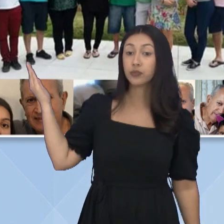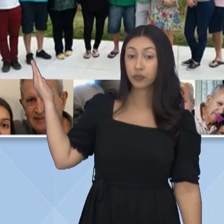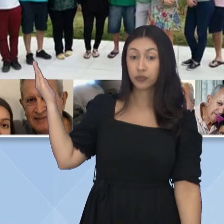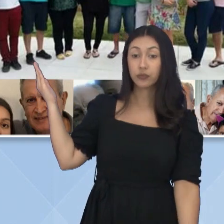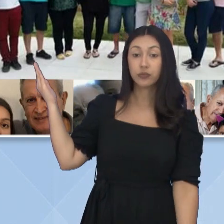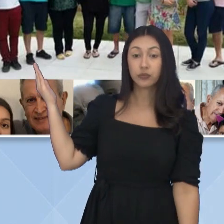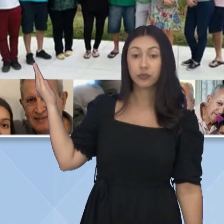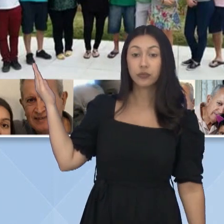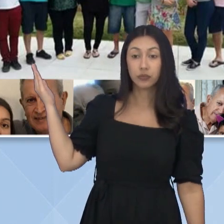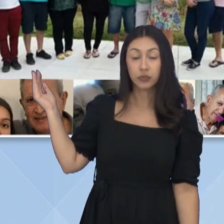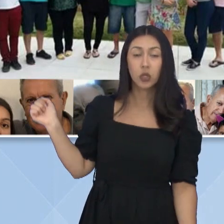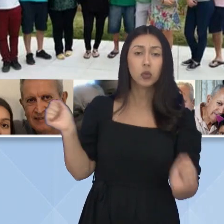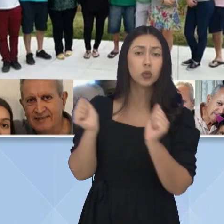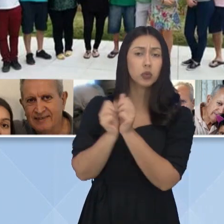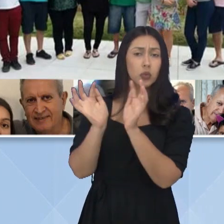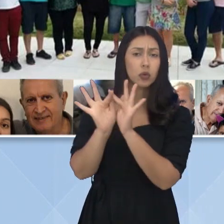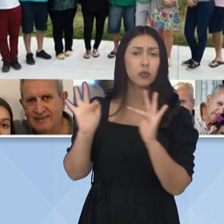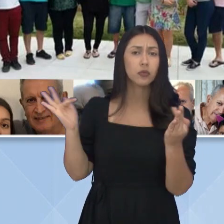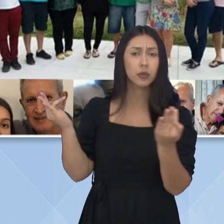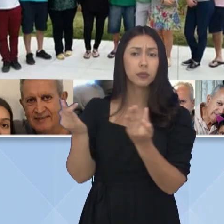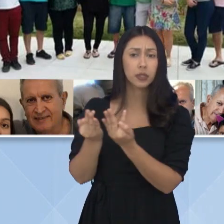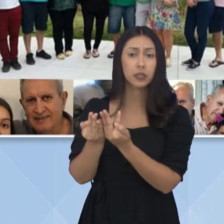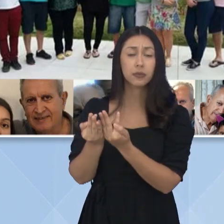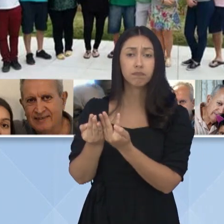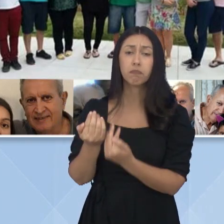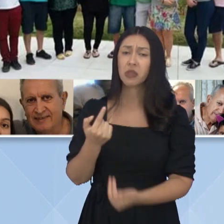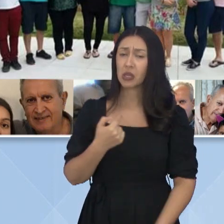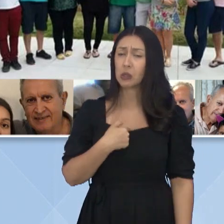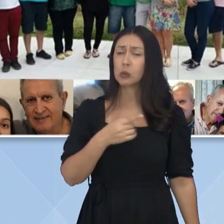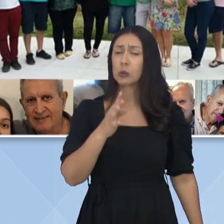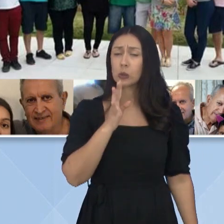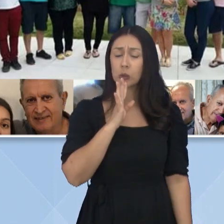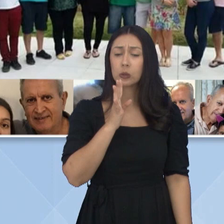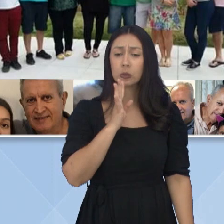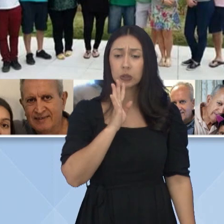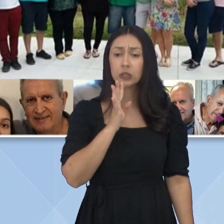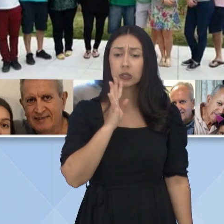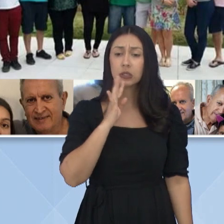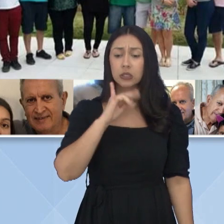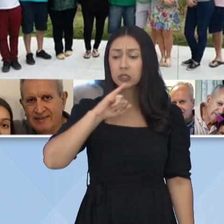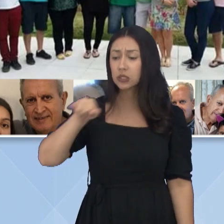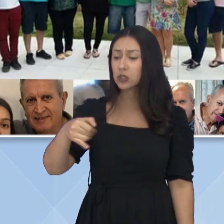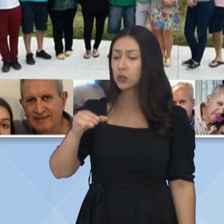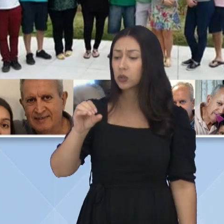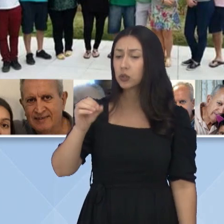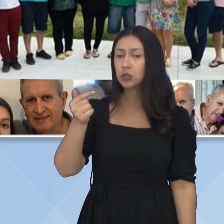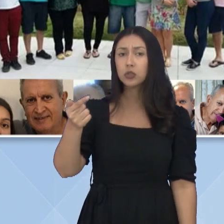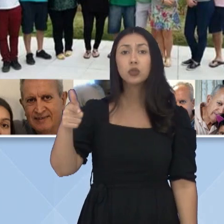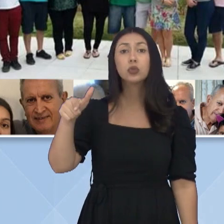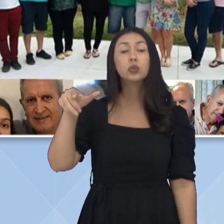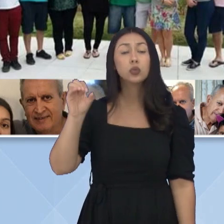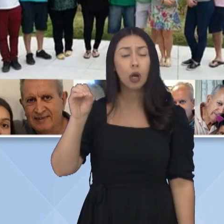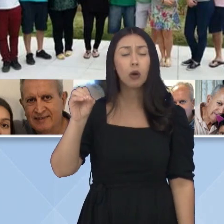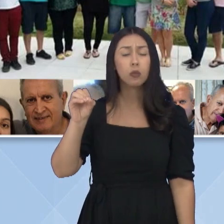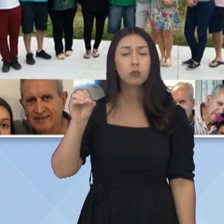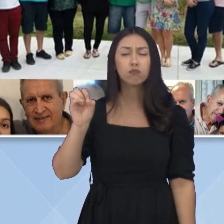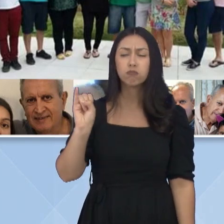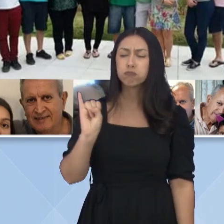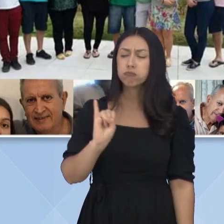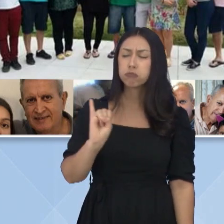toda a sua família. Eu que conheci o João, o irmão João, de